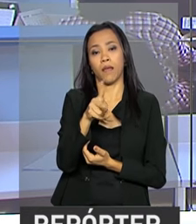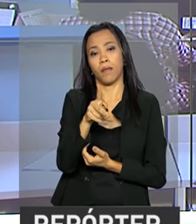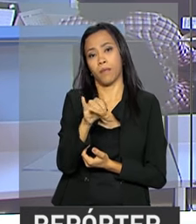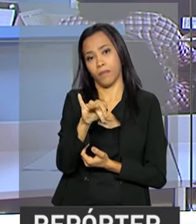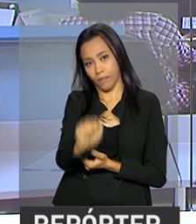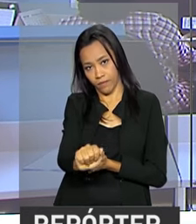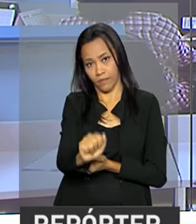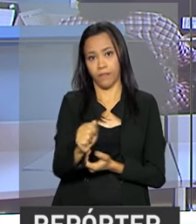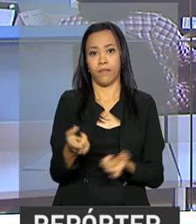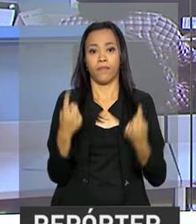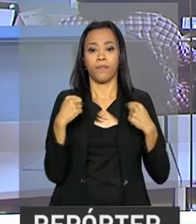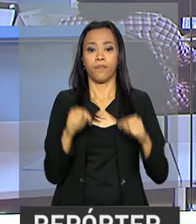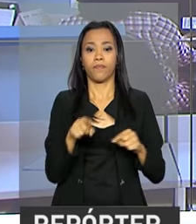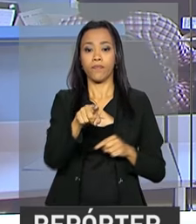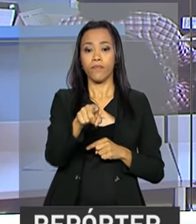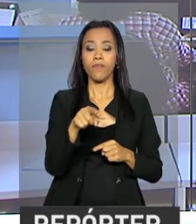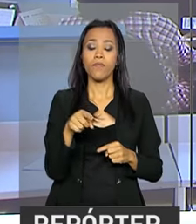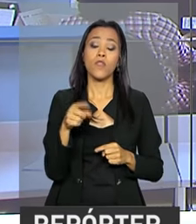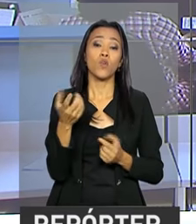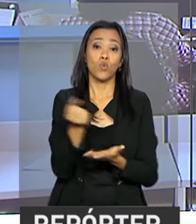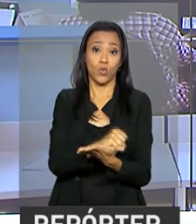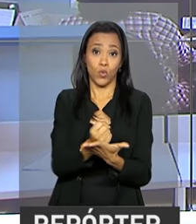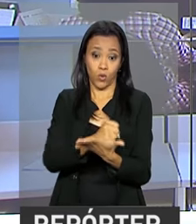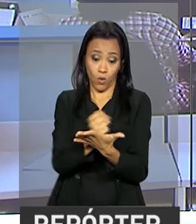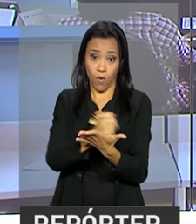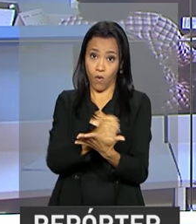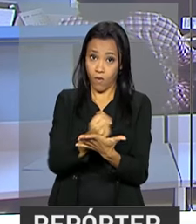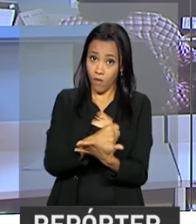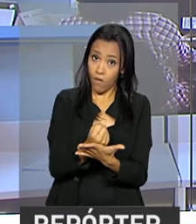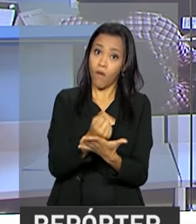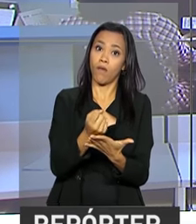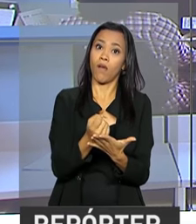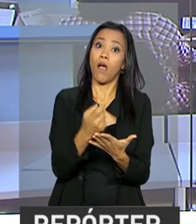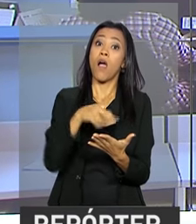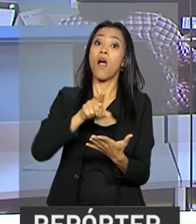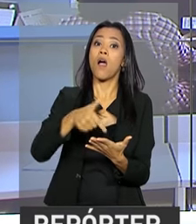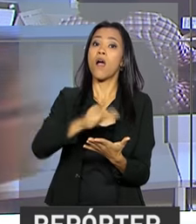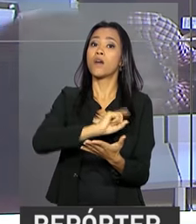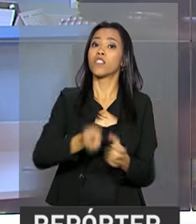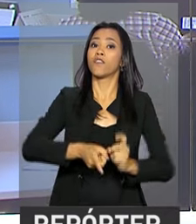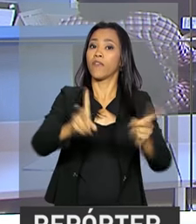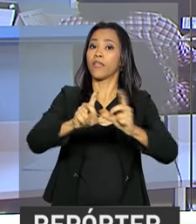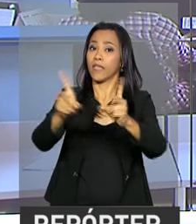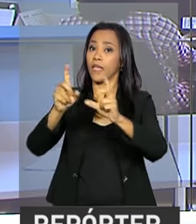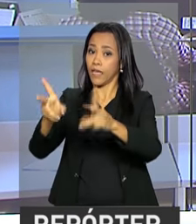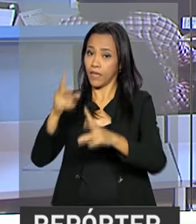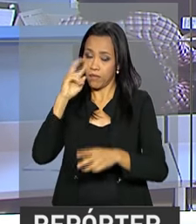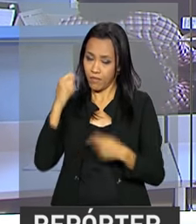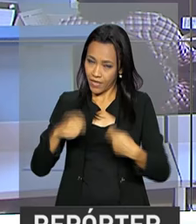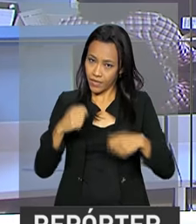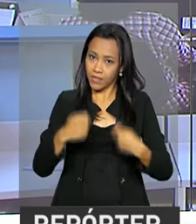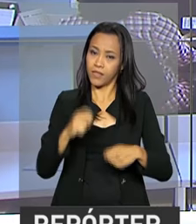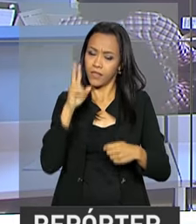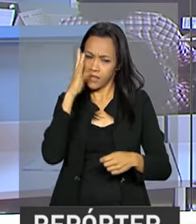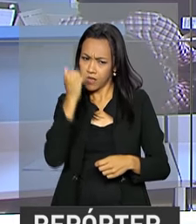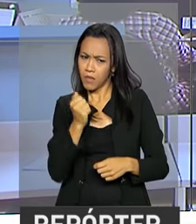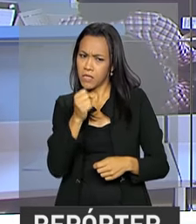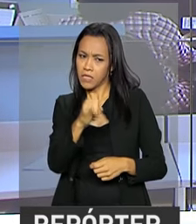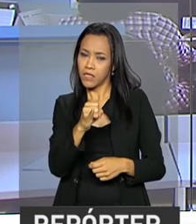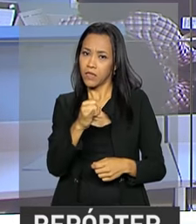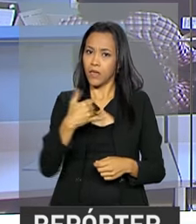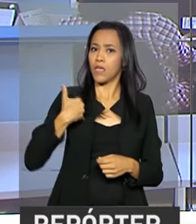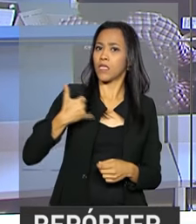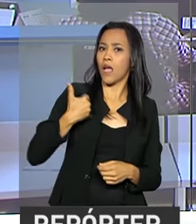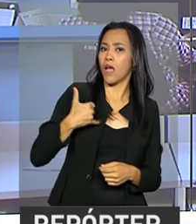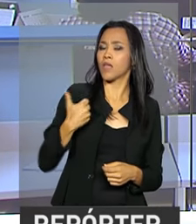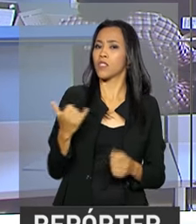E olha, antes de chegar ao mercado, os jogos virtuais passam por uma avaliação para classificação indicativa. Os responsáveis por